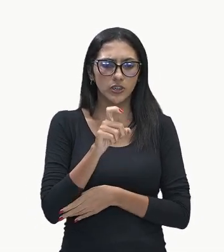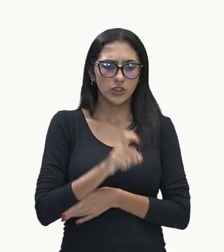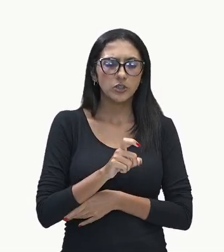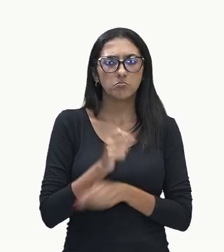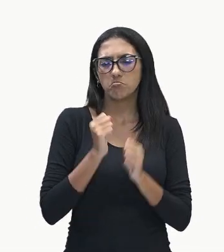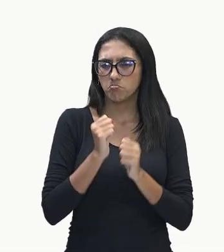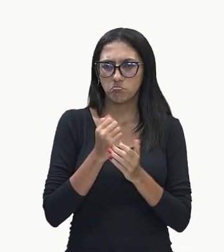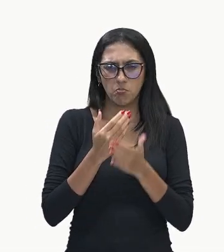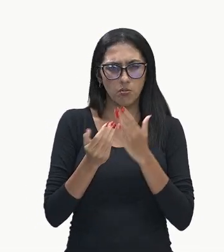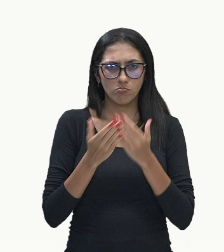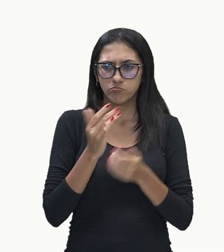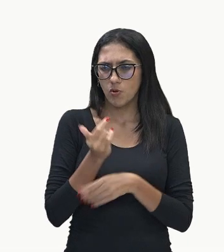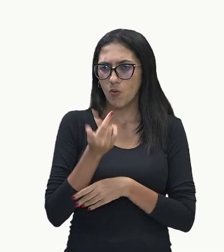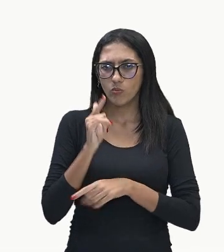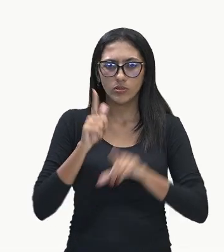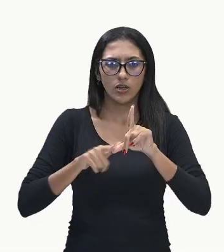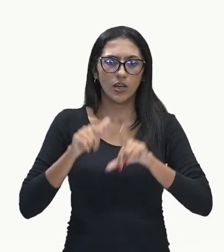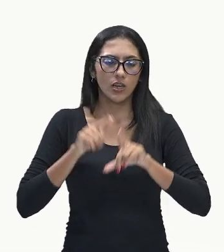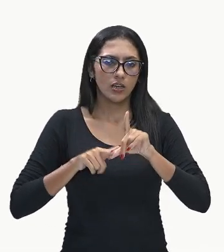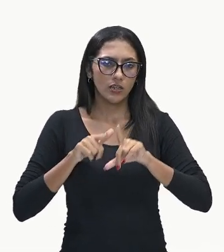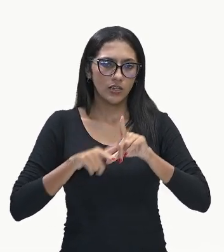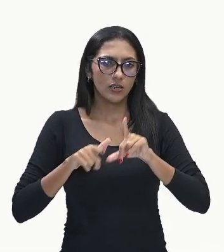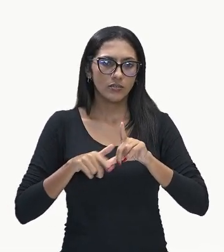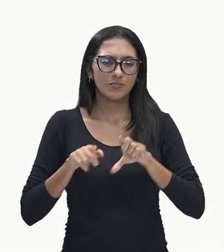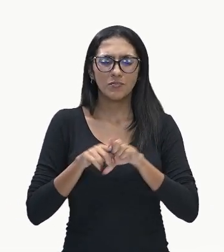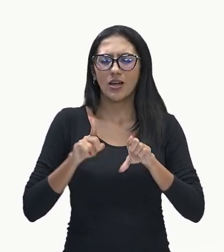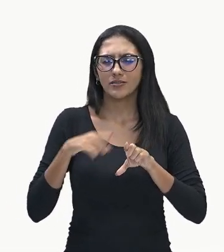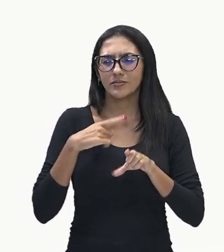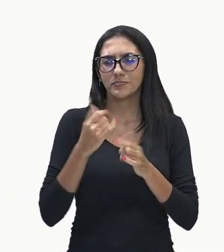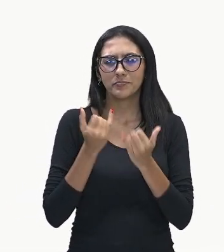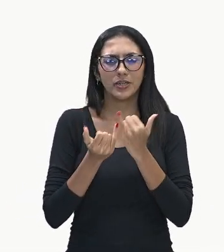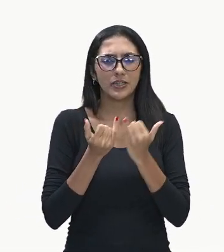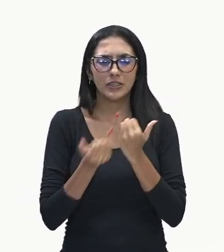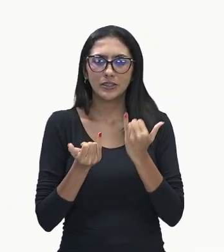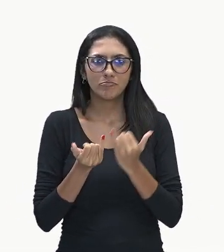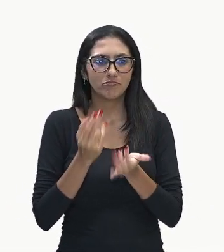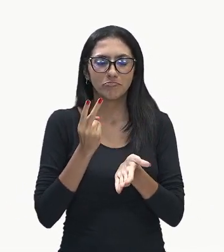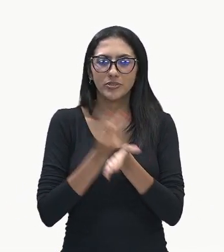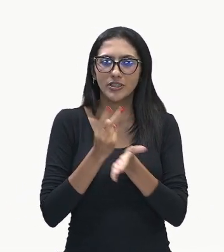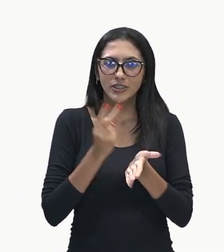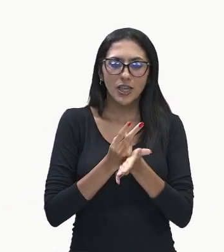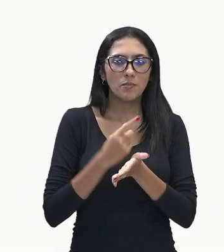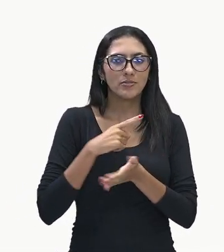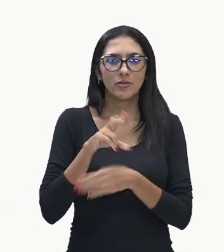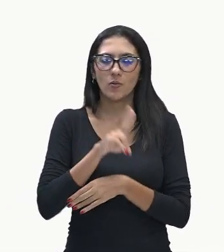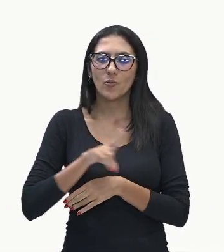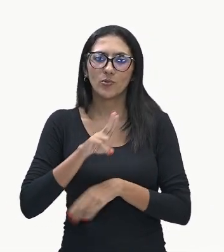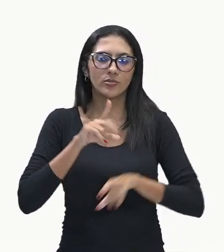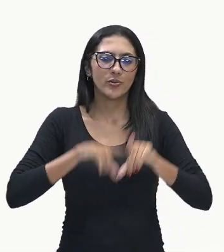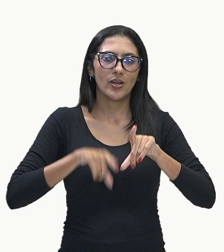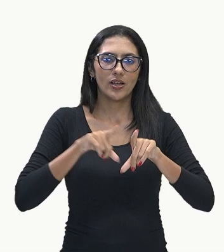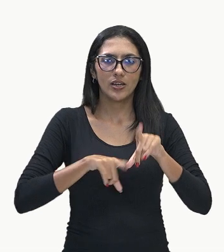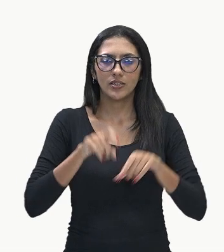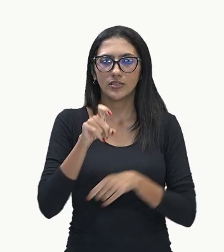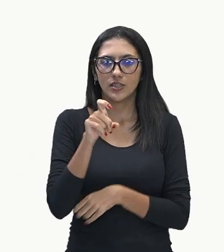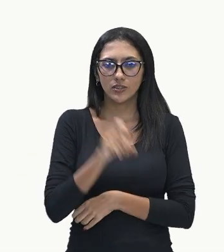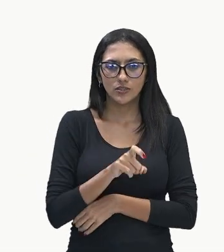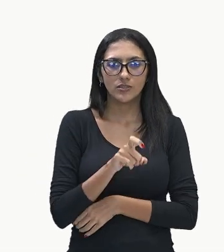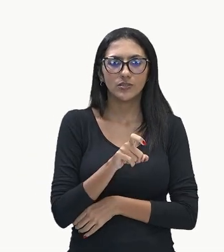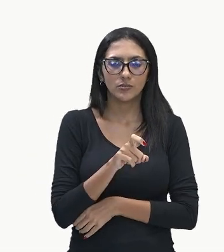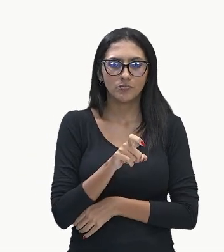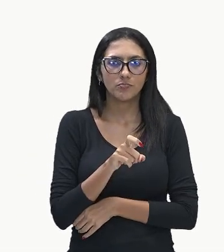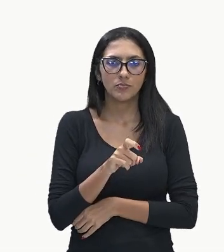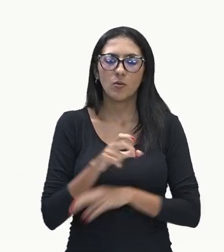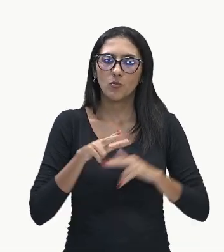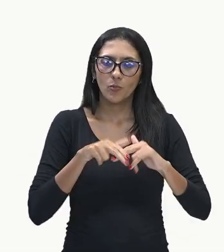outra letra, mas eu costumo dizer que é um vício matemático, é uma paixão dos matemáticos pelo x, então se usa